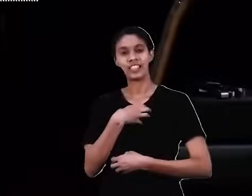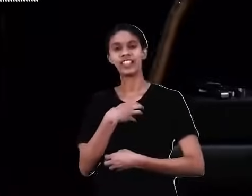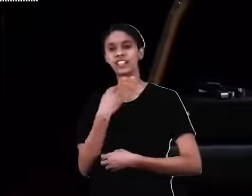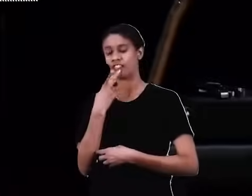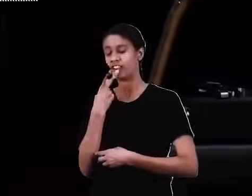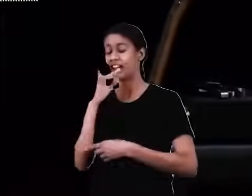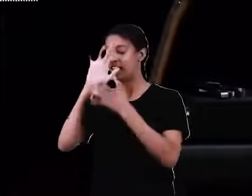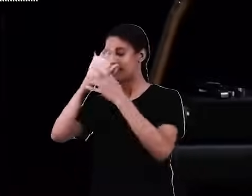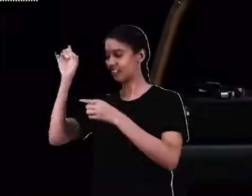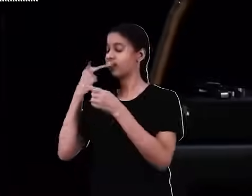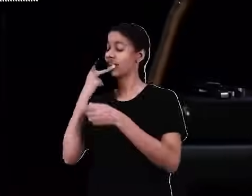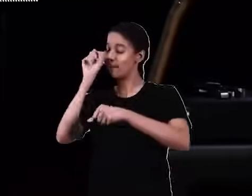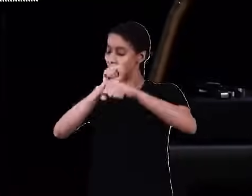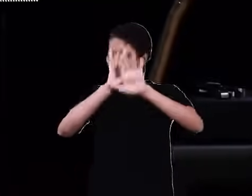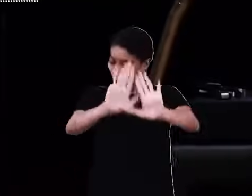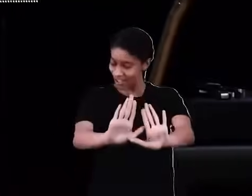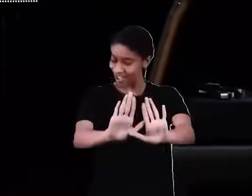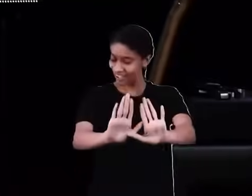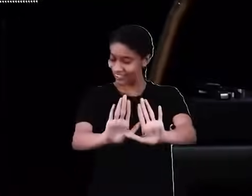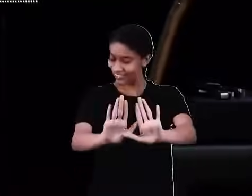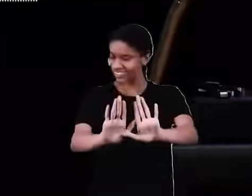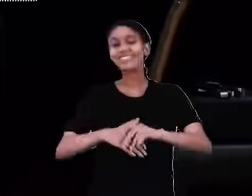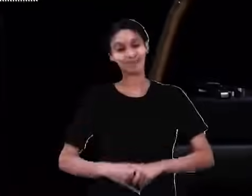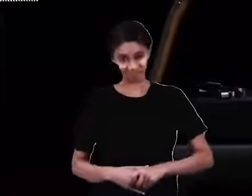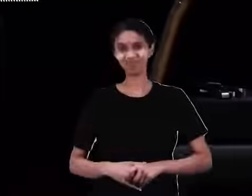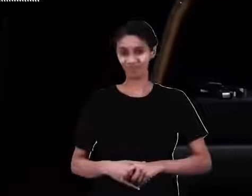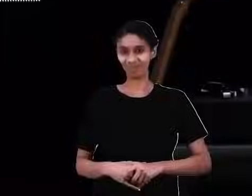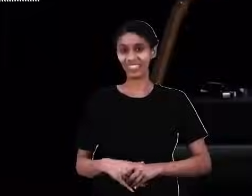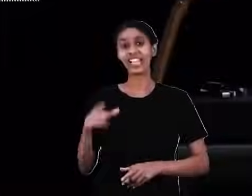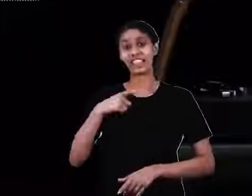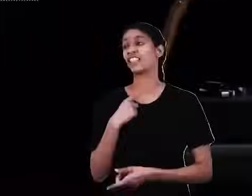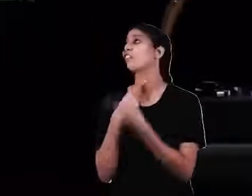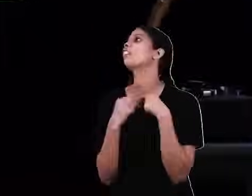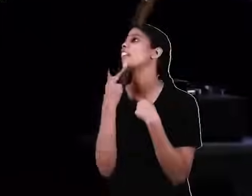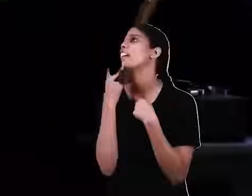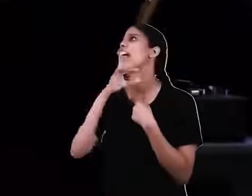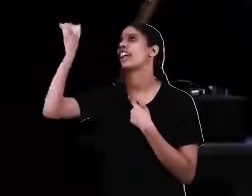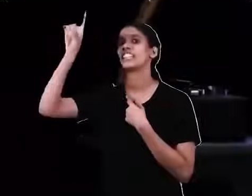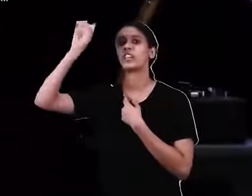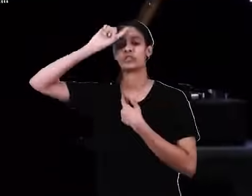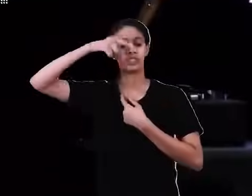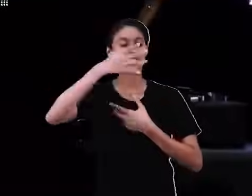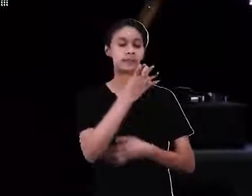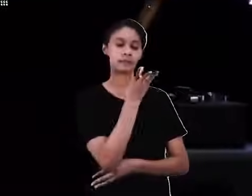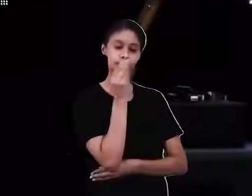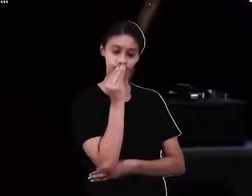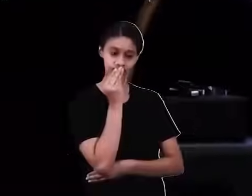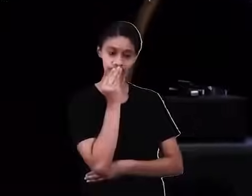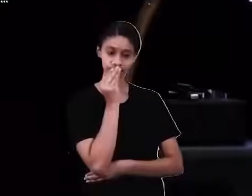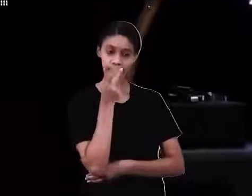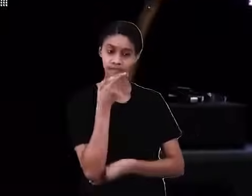pare, filha. Igual aquele meme, é ou não é, gente? Não tem hora que dá vontade de dizer umas coisas, Deus diz, cala a boca, Thalita.